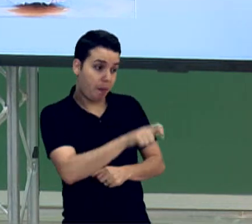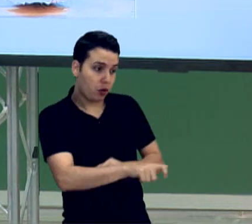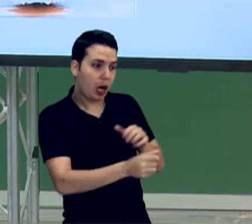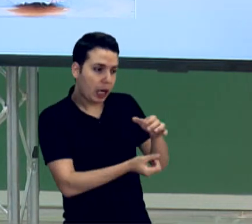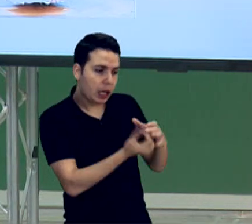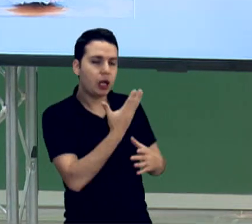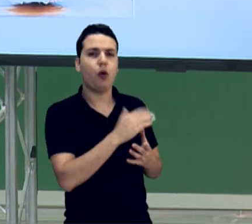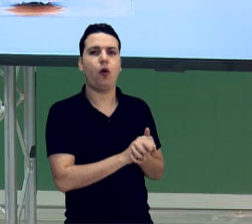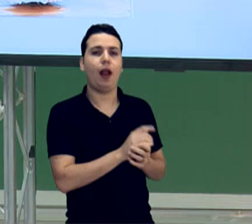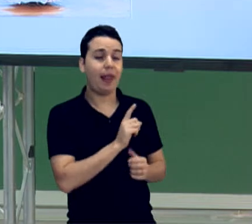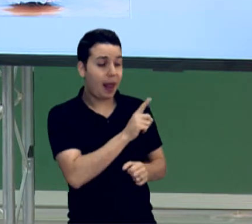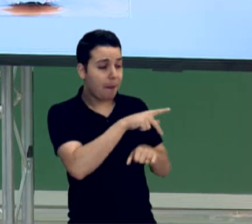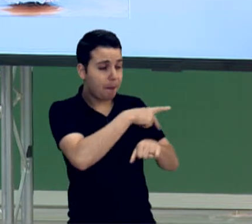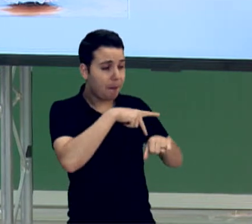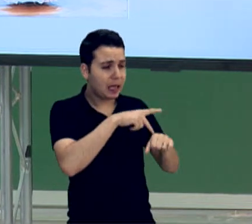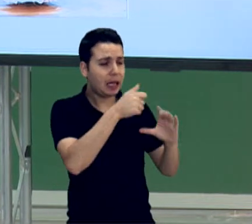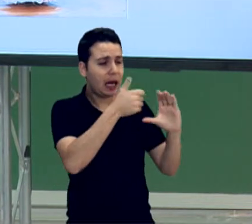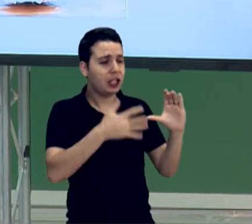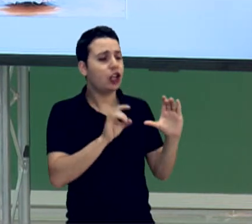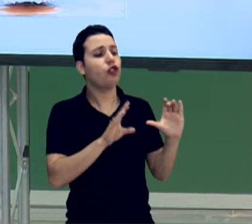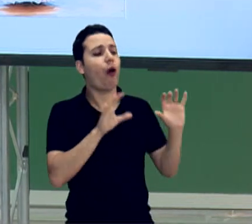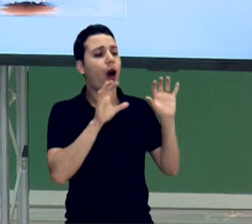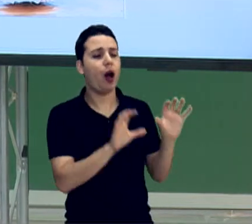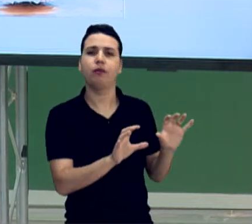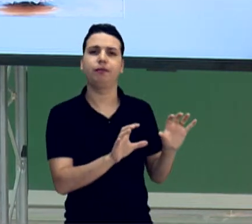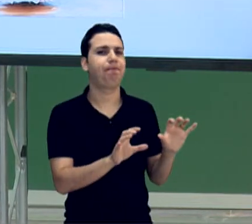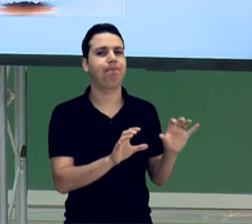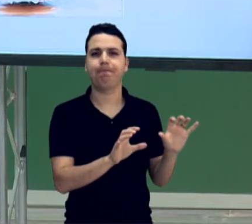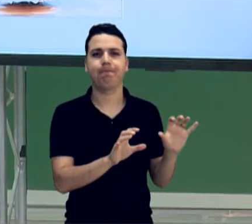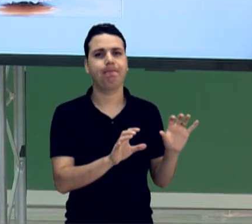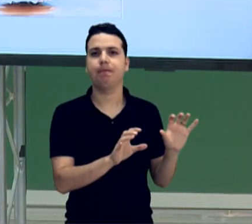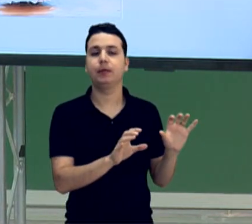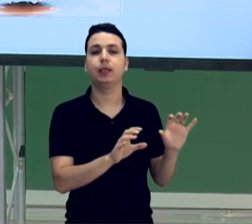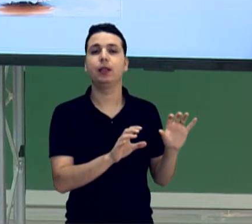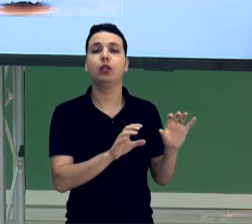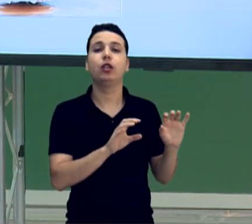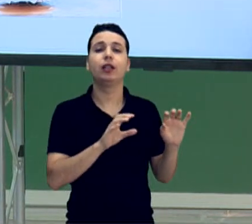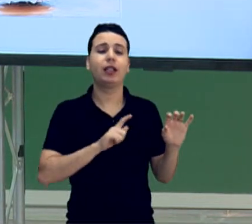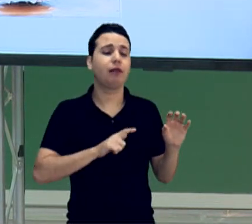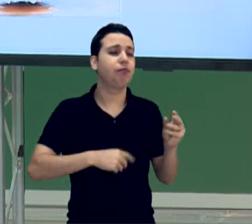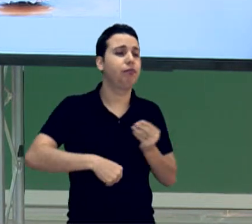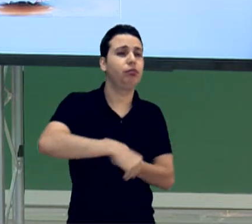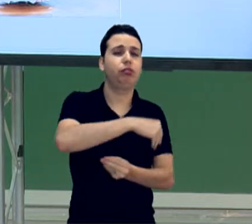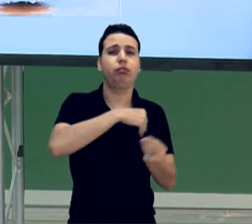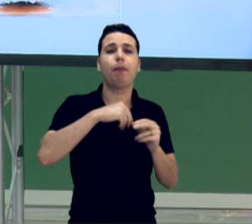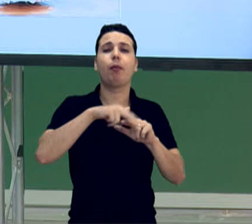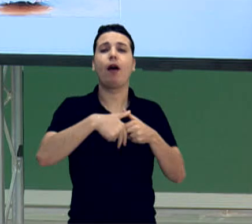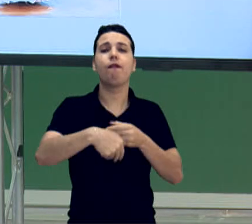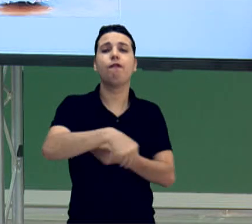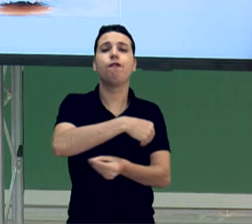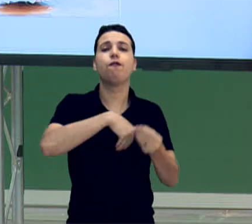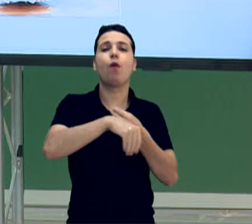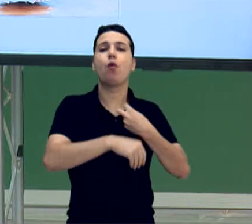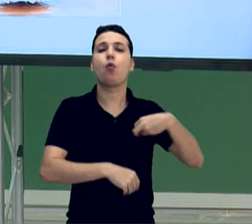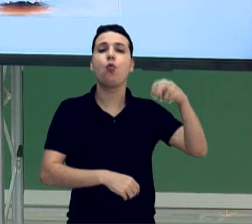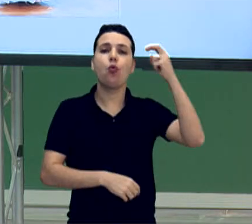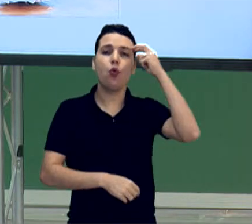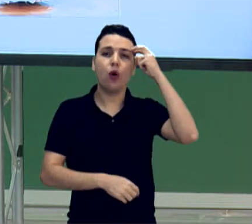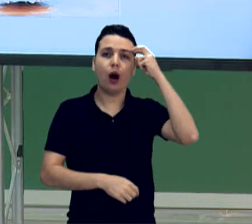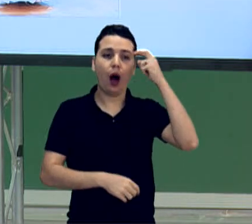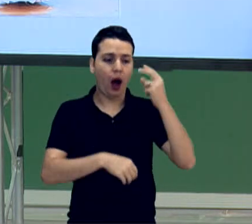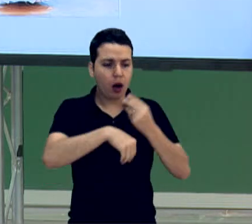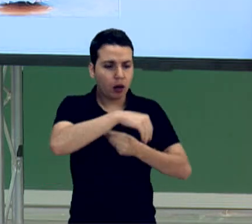só tem essas características. Não. Tudo isso porque envolve cultura. Tudo que envolve cultura vai